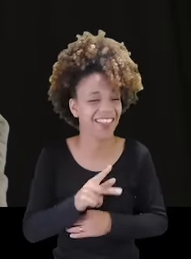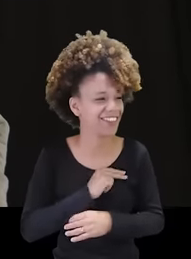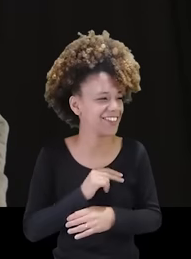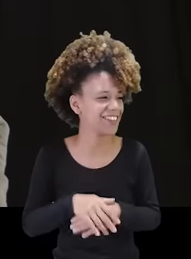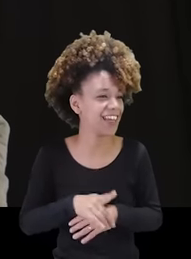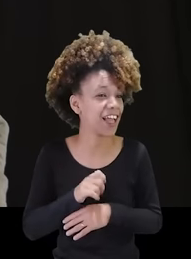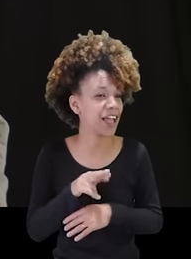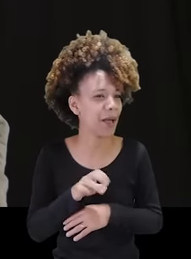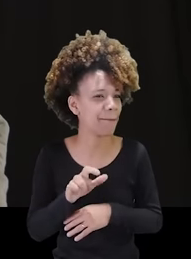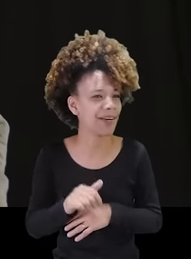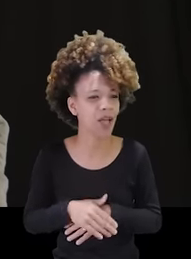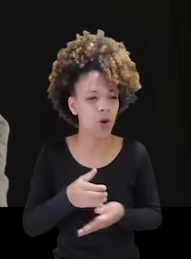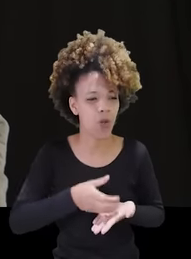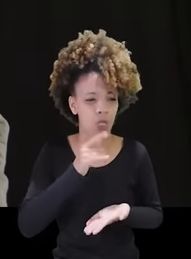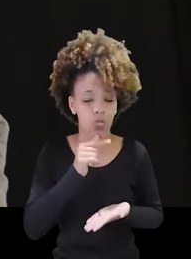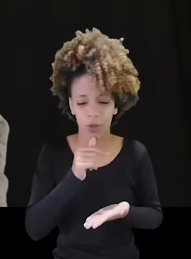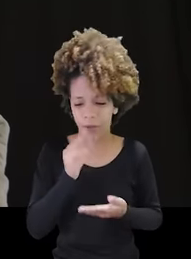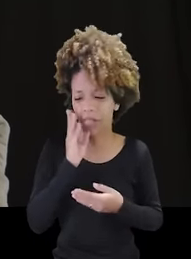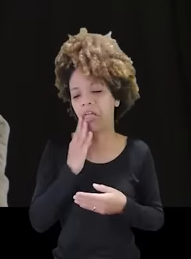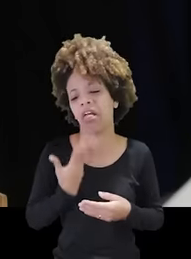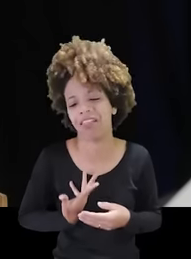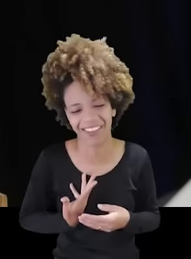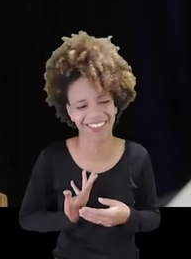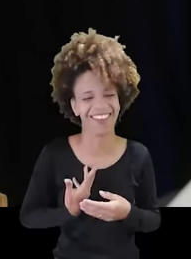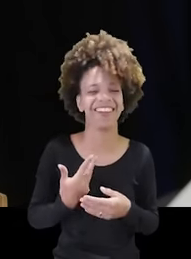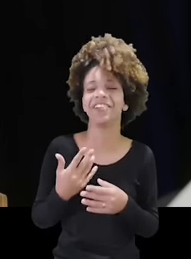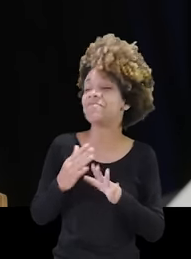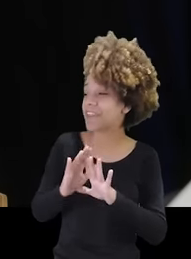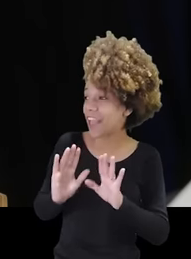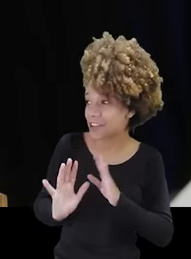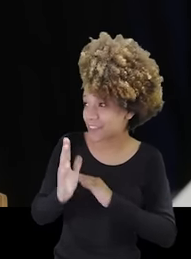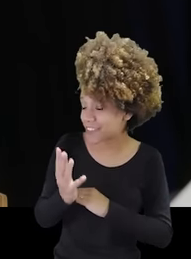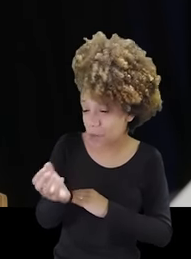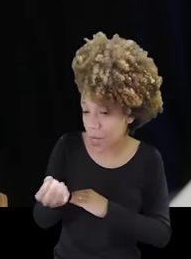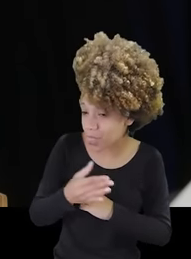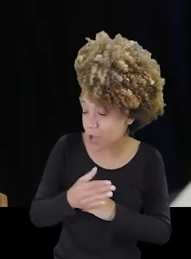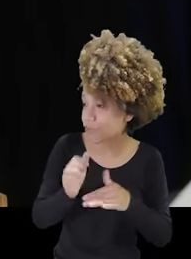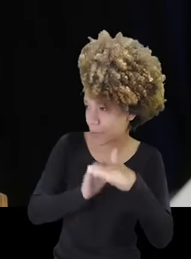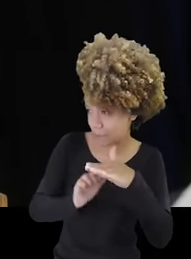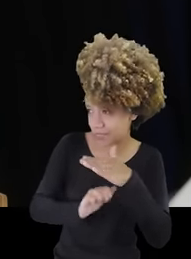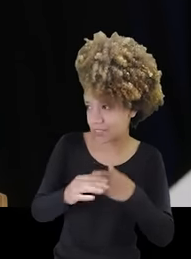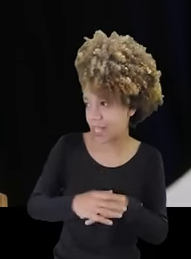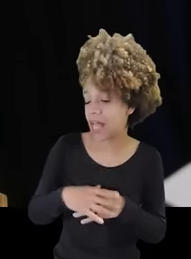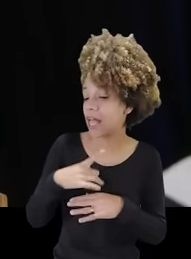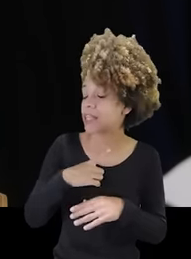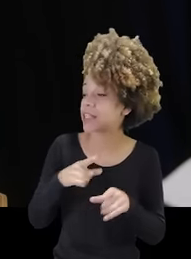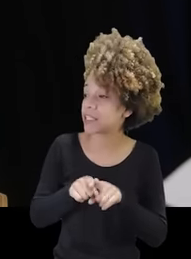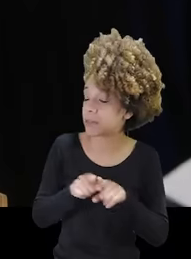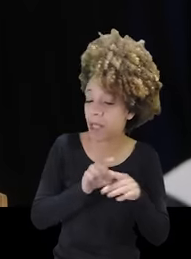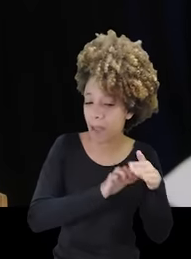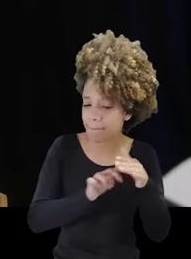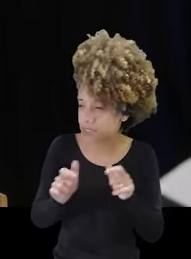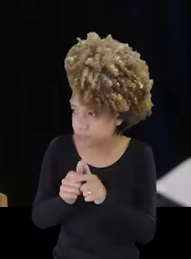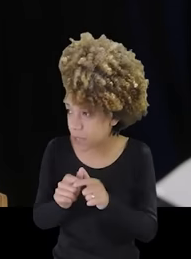o Gabriel meu filho não toma água como eu tô meio babe inteiro aí surgiu uma nova empresa tenta mesmo outras empresas só que